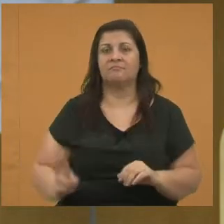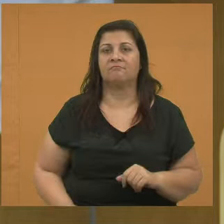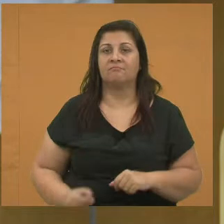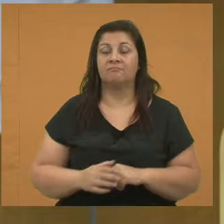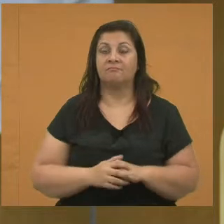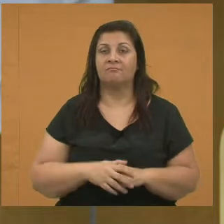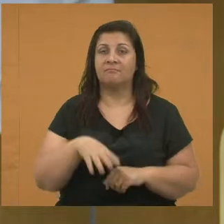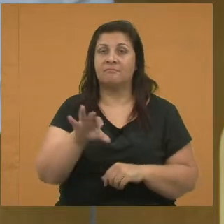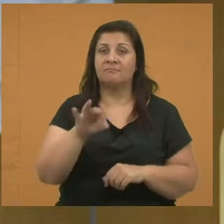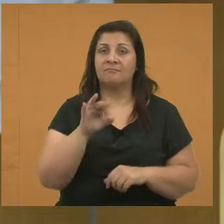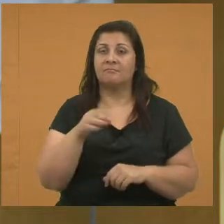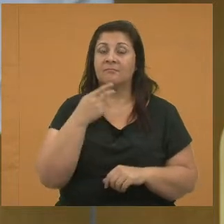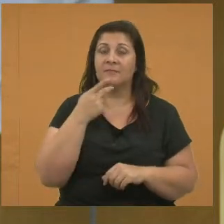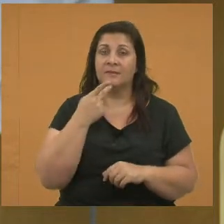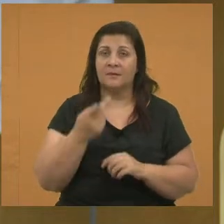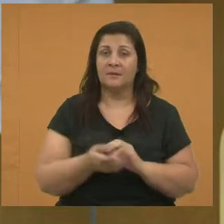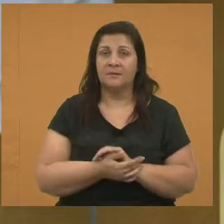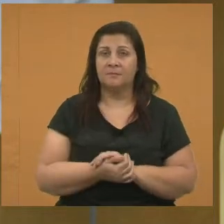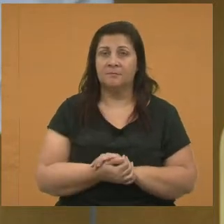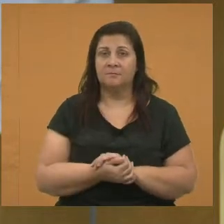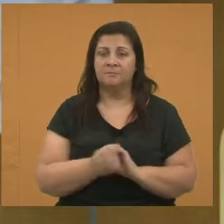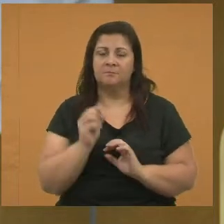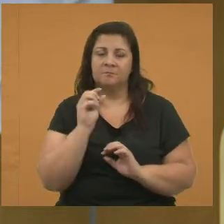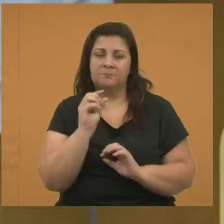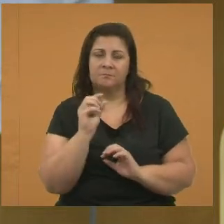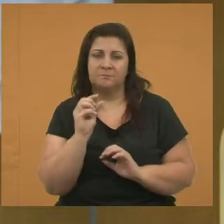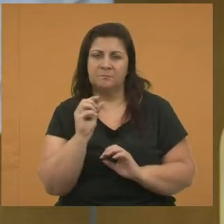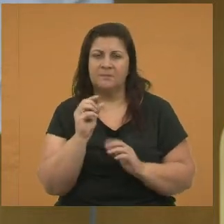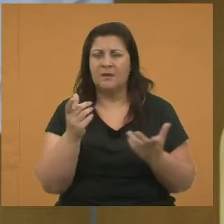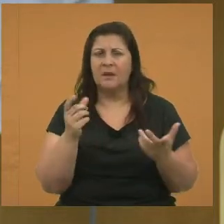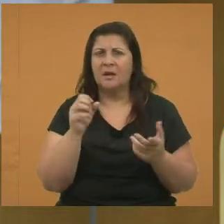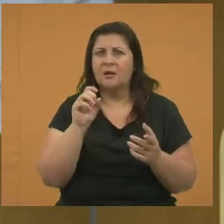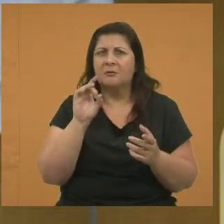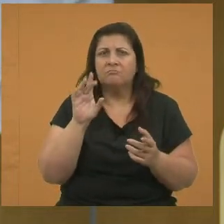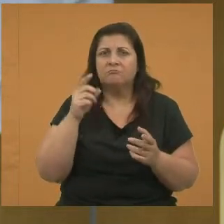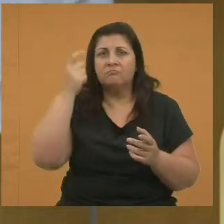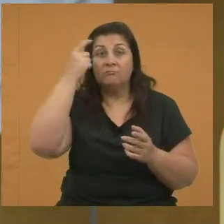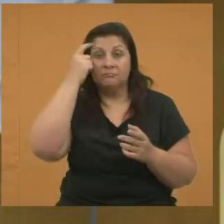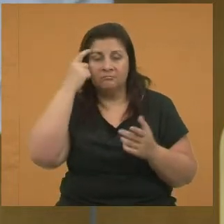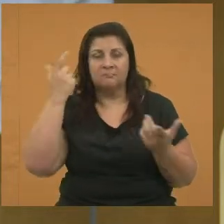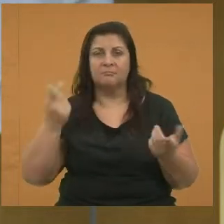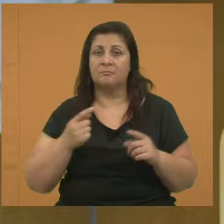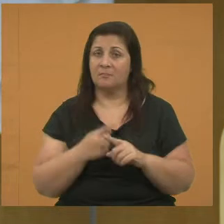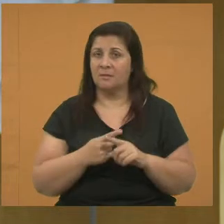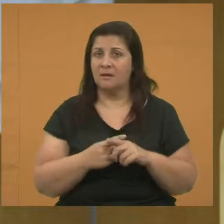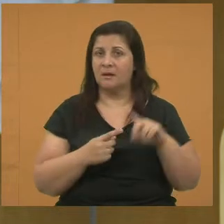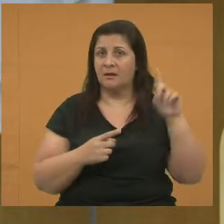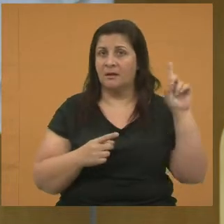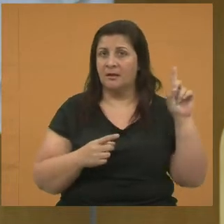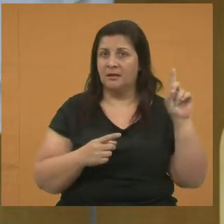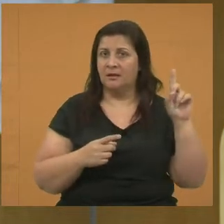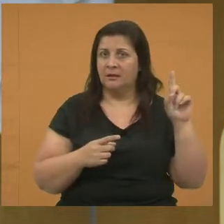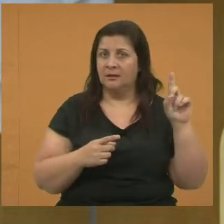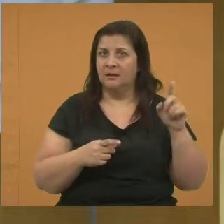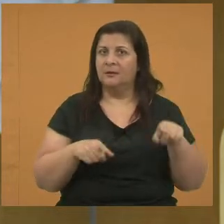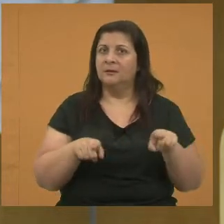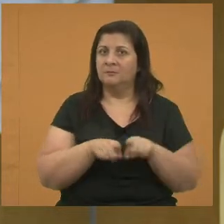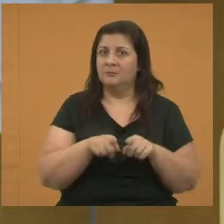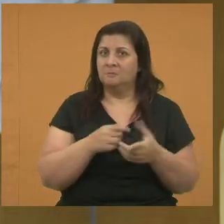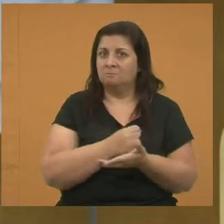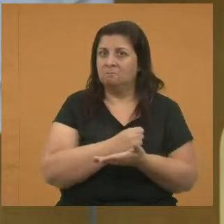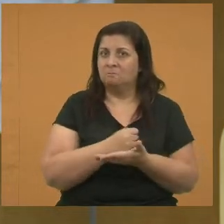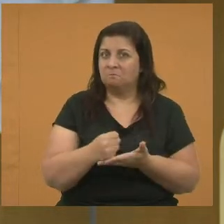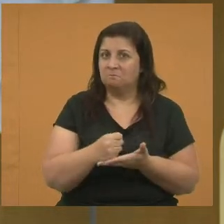para fazer essa pequena reflexão aqui. Eu também que sou... Eu confesso que eu tive que passar, me falaram que eu